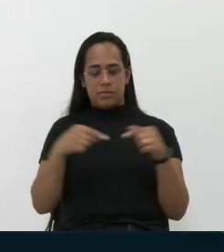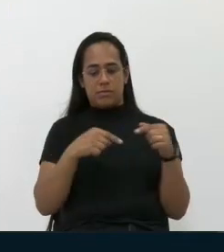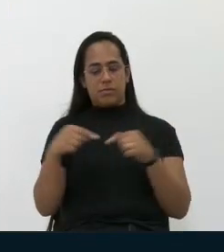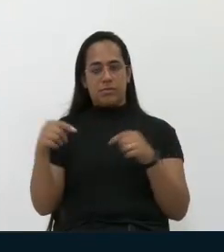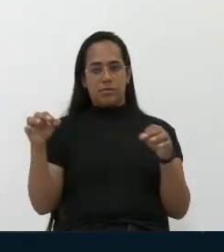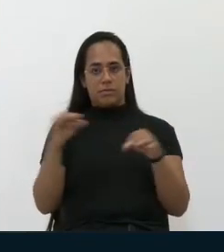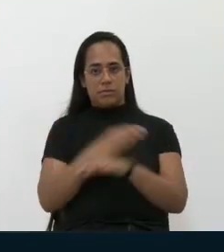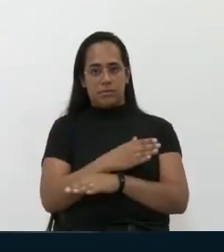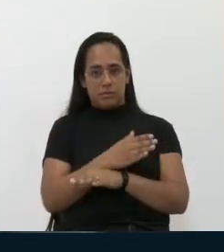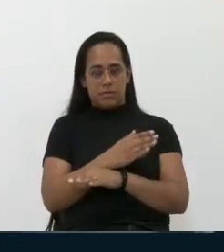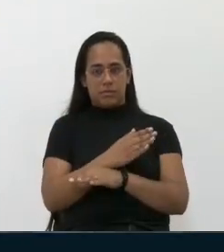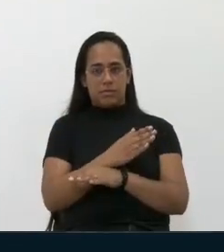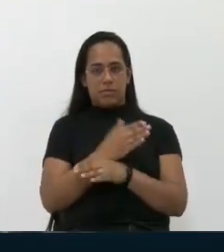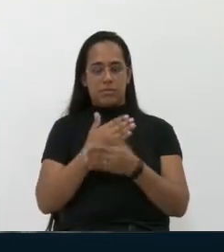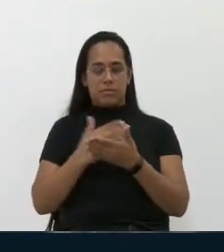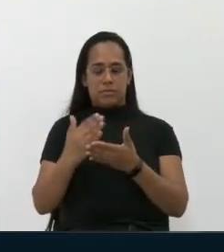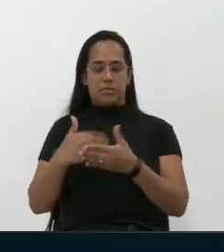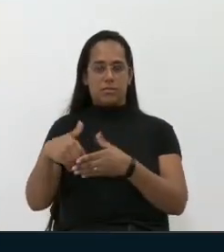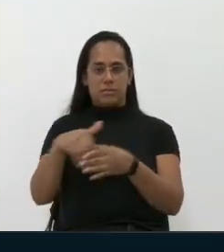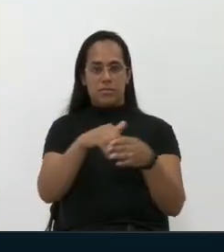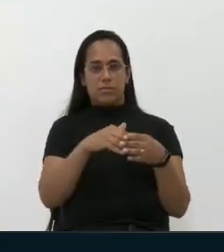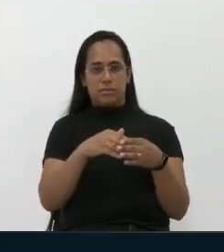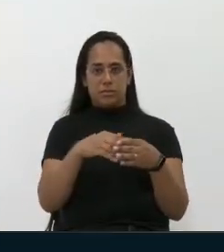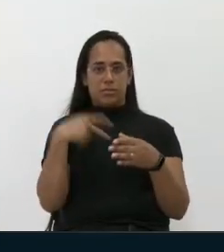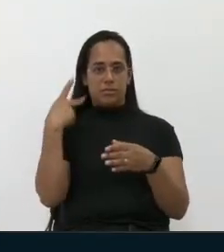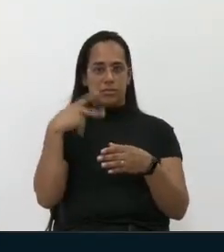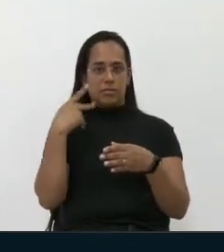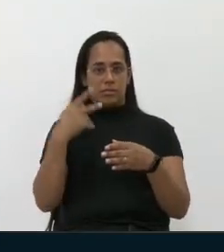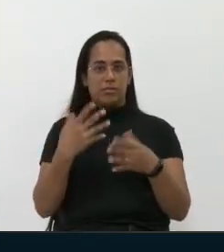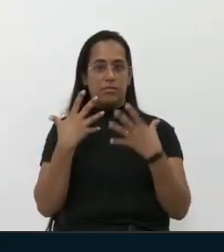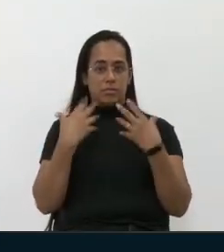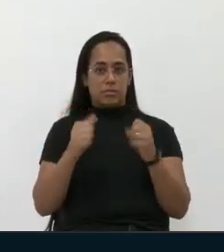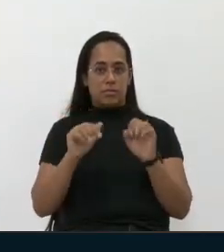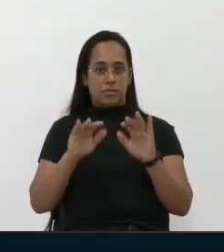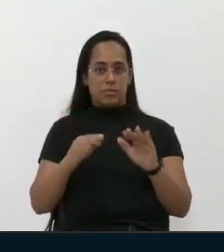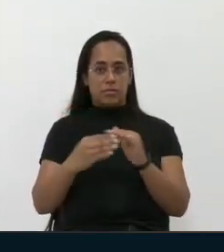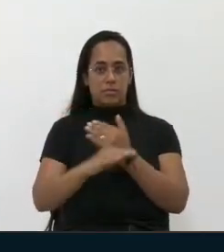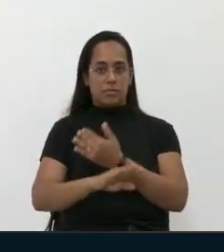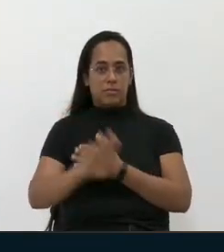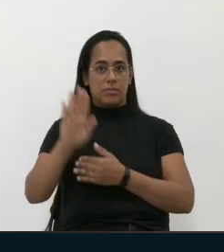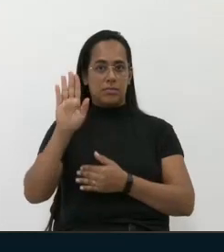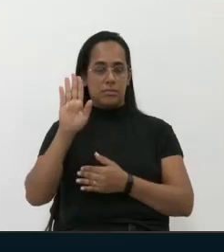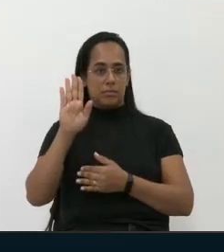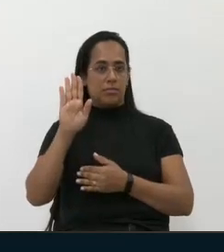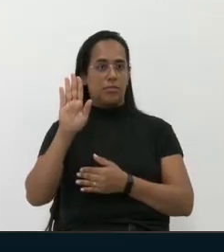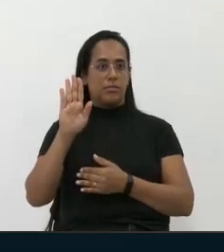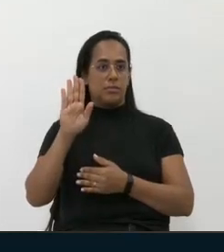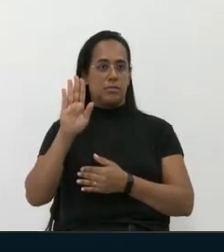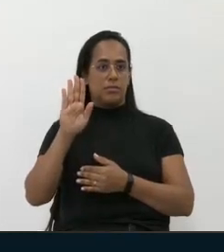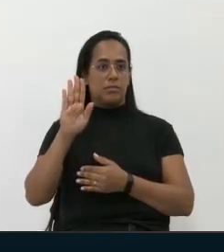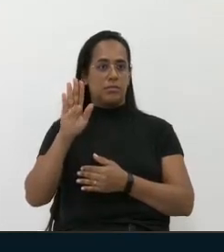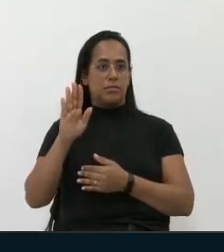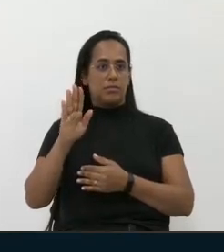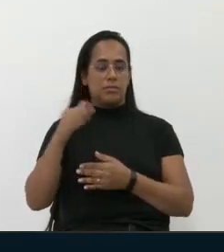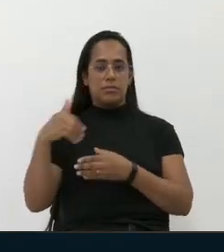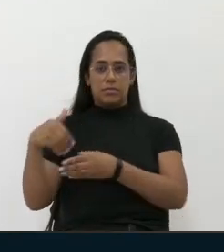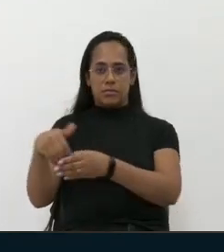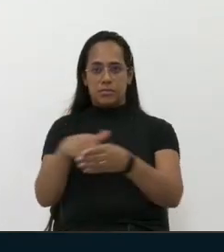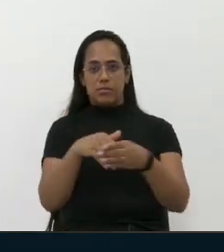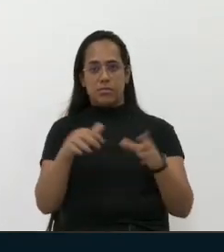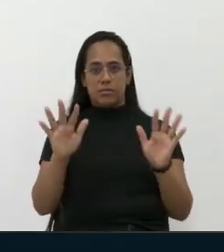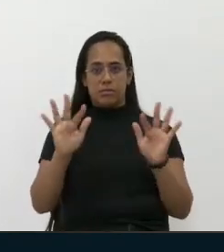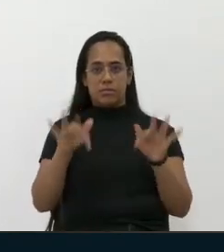em votação. Os vereadores favoráveis permaneçam como estão e os contrários se manifestem. Encerrada a votação,